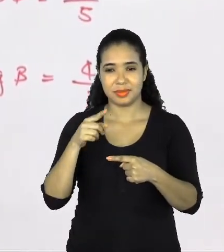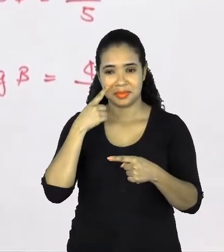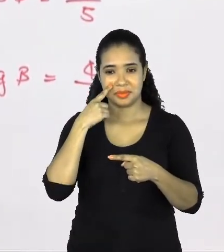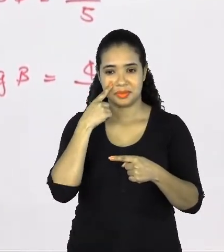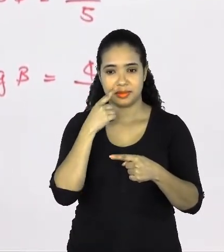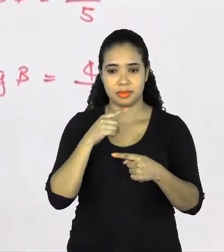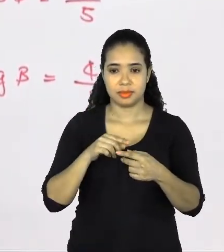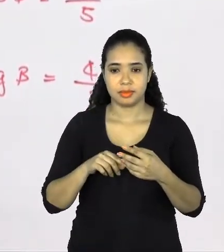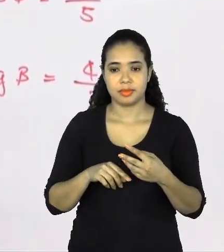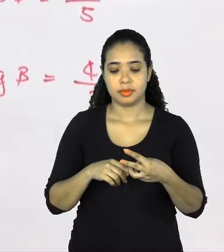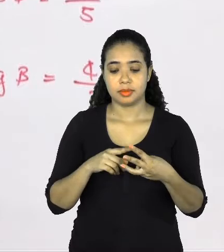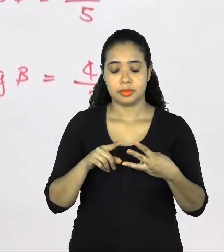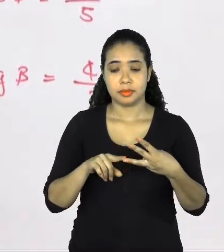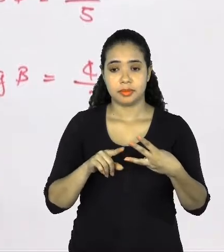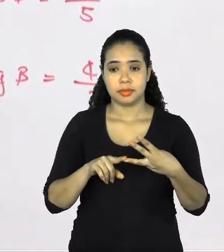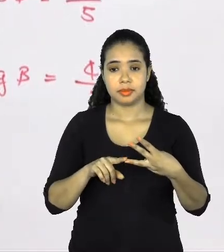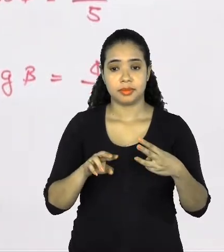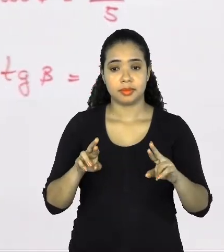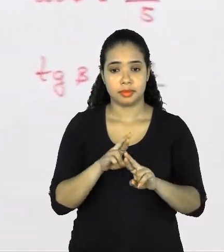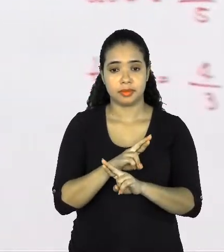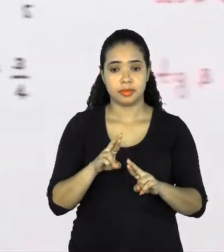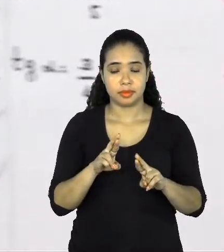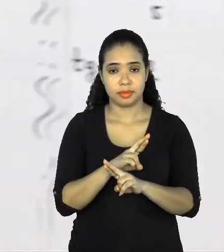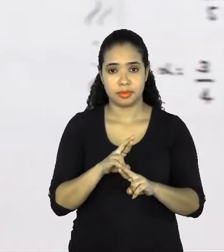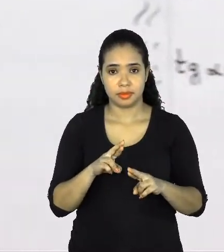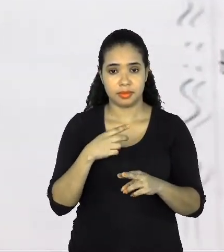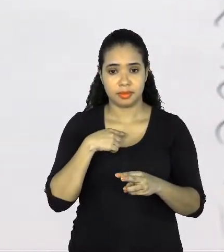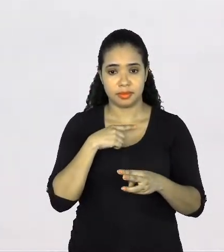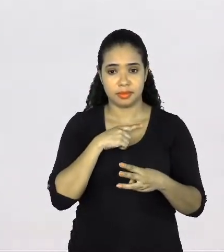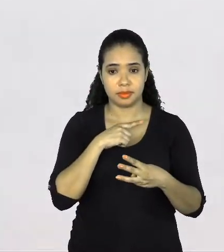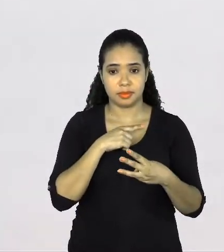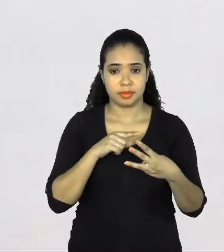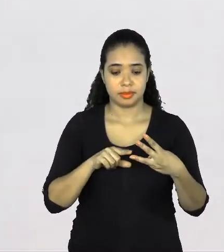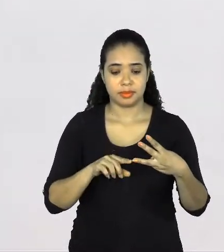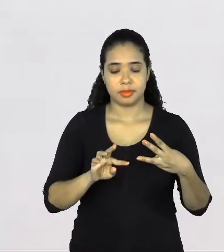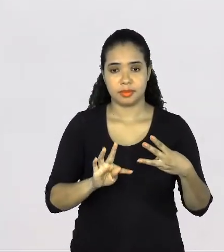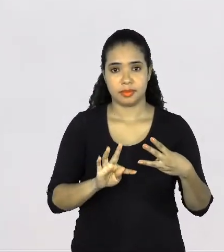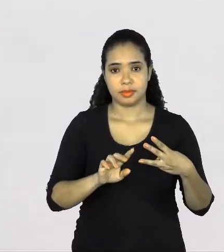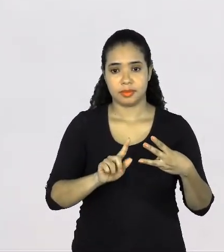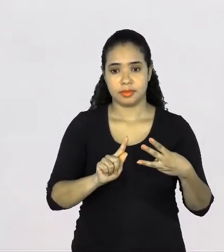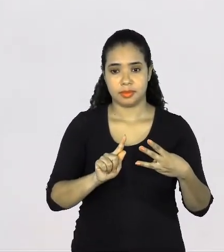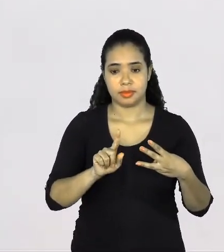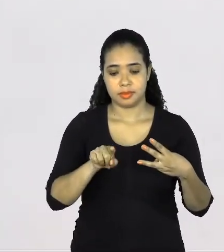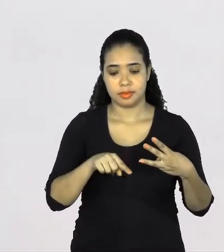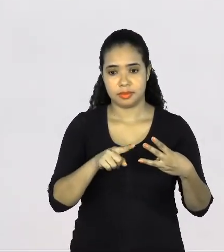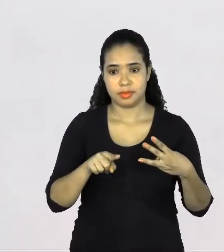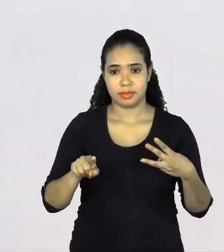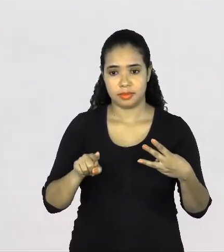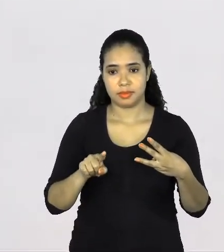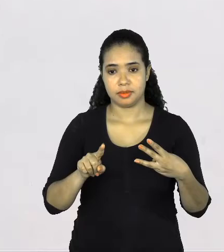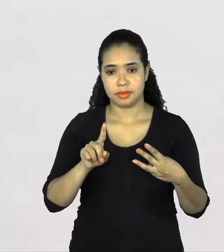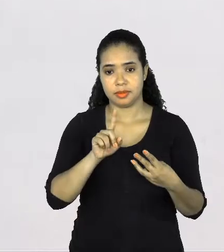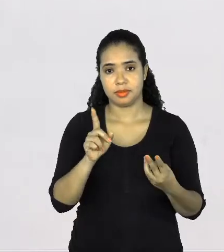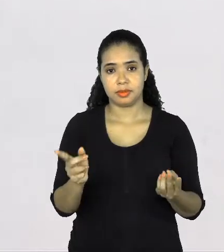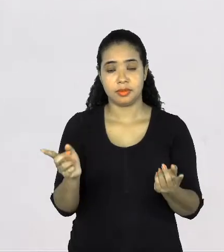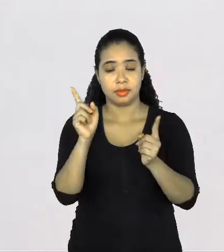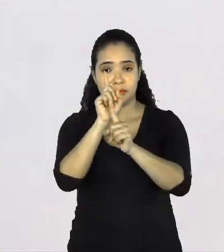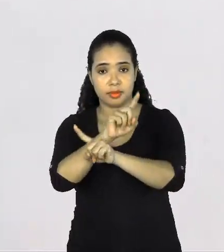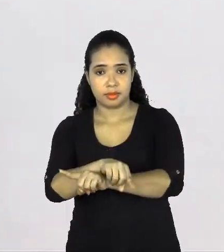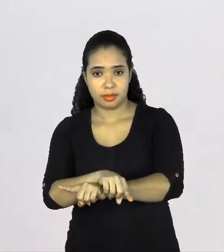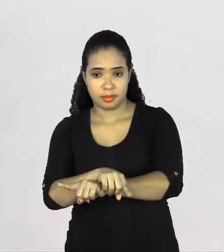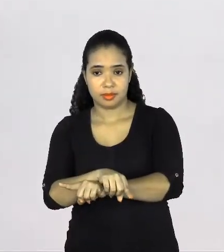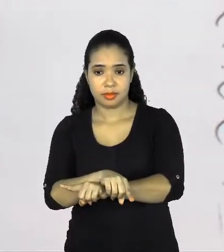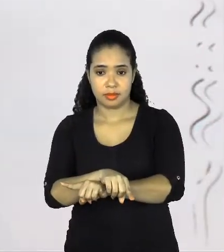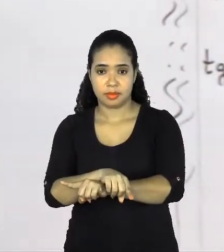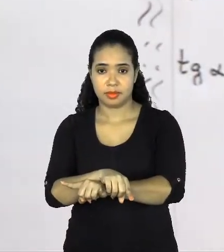aqui aparece a relação que foi escrita aqui embaixo, que a tangente de um ângulo é o inverso da